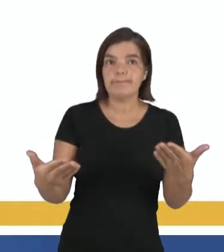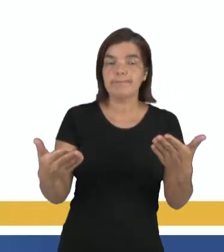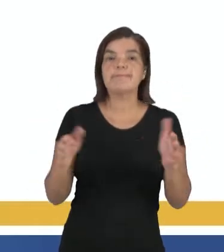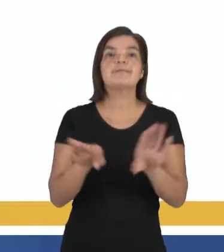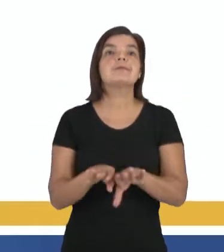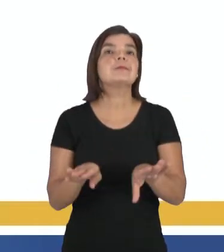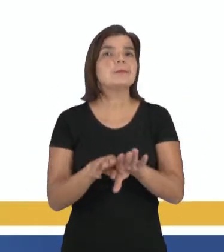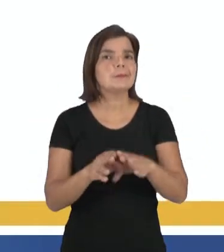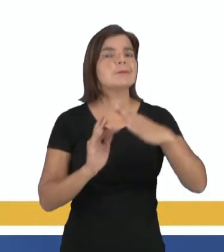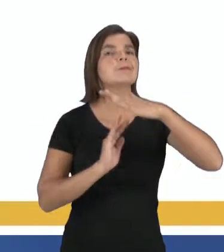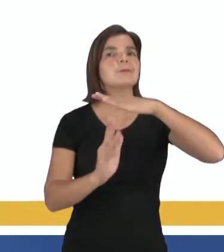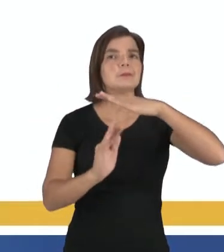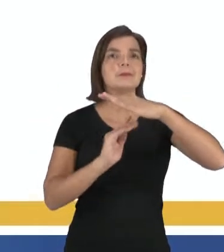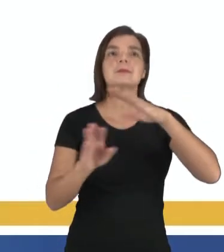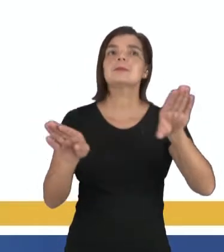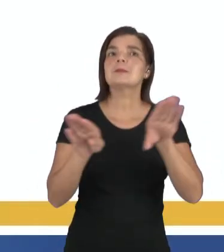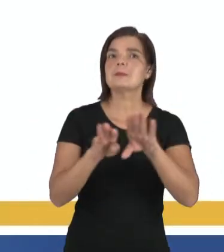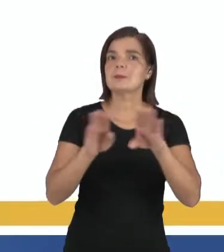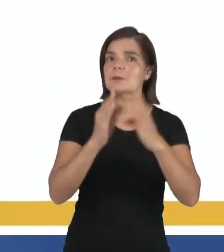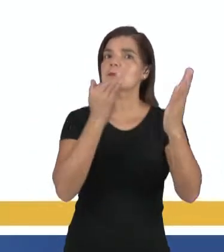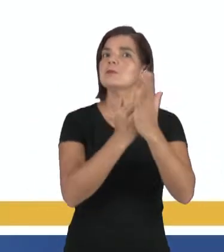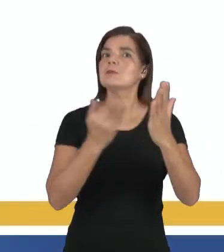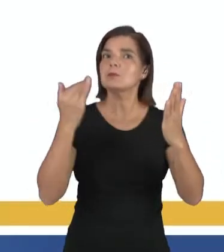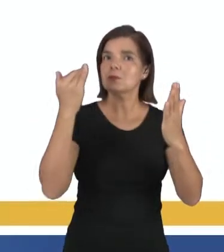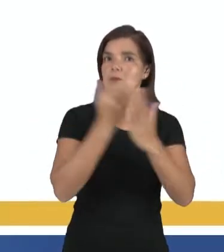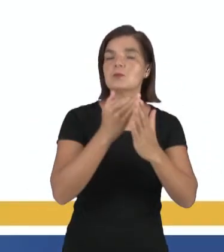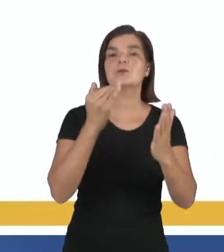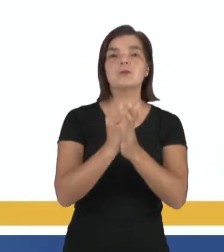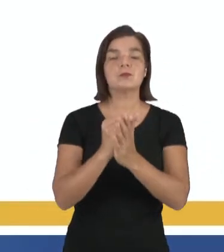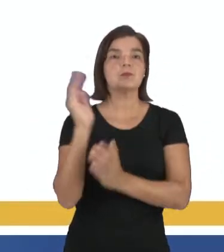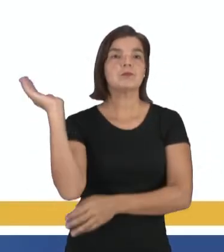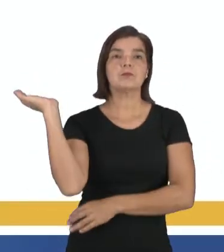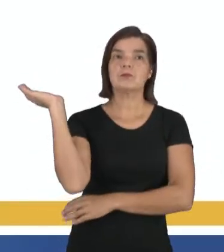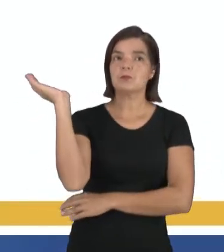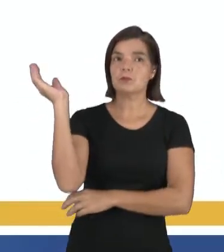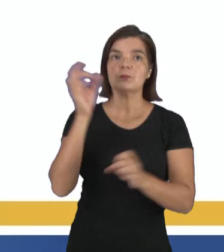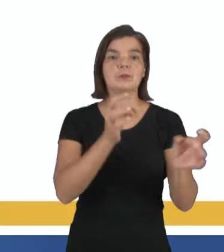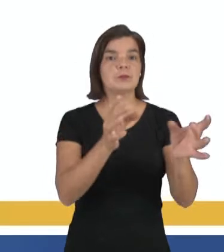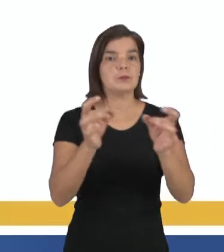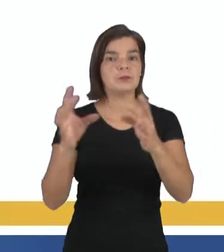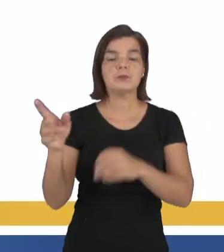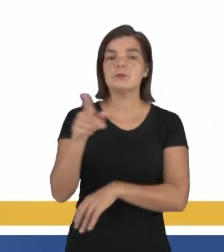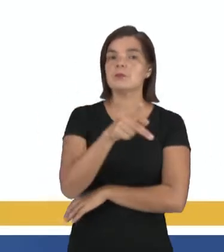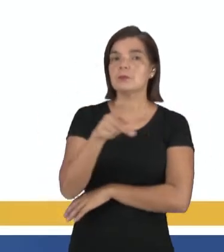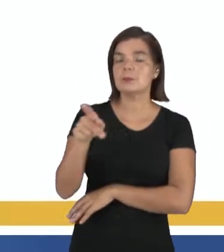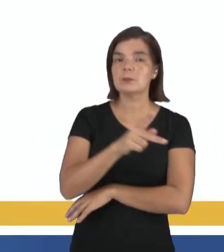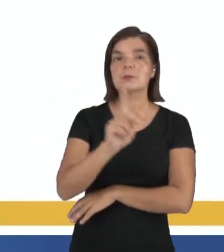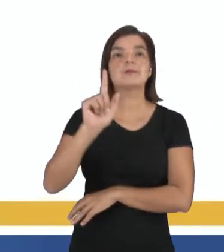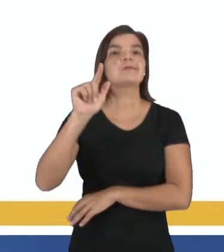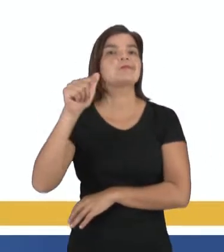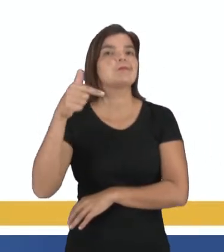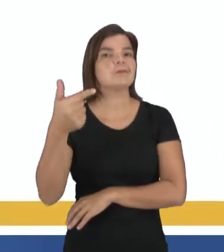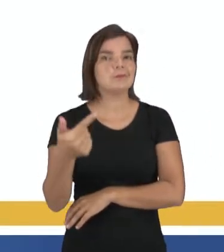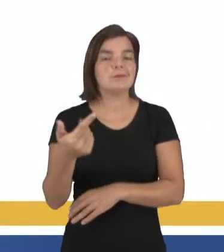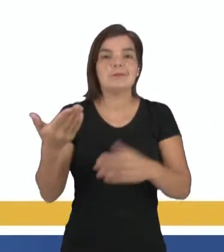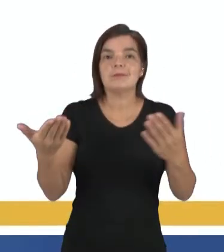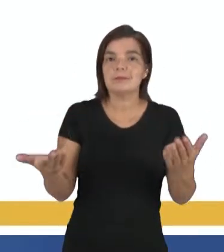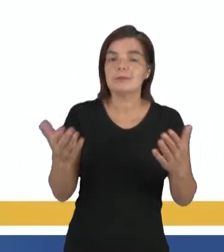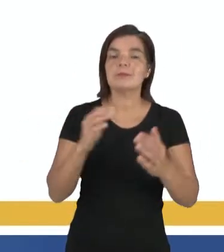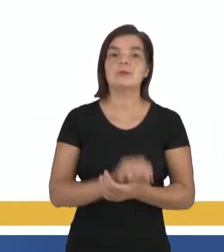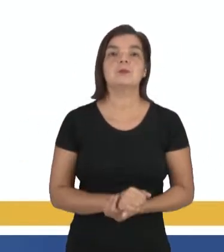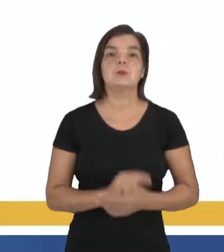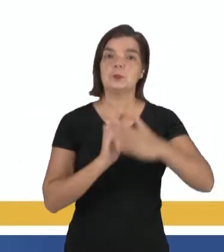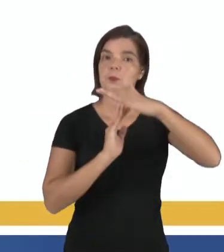os imigrantes também são consumidores e aumentam a demanda por garçons, vendedores, professores. Então, quando